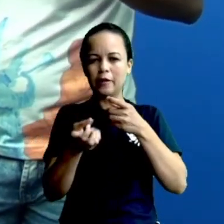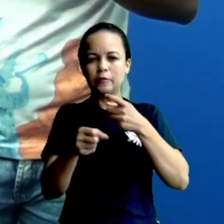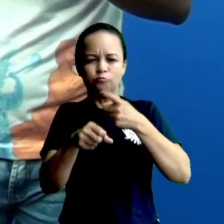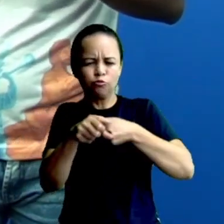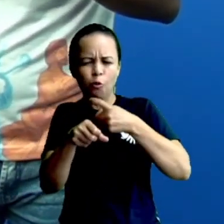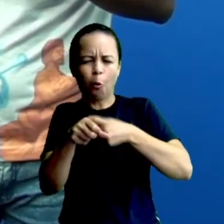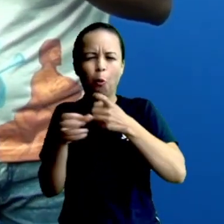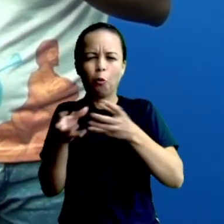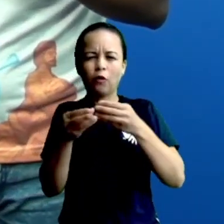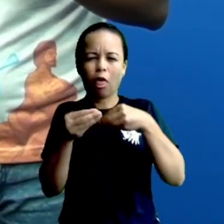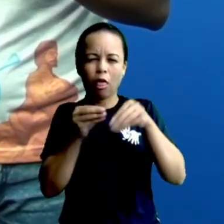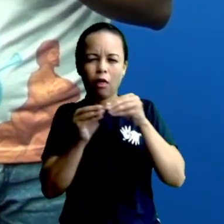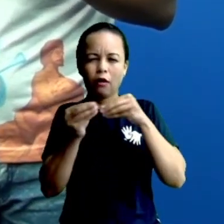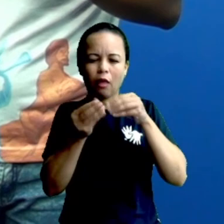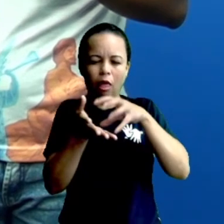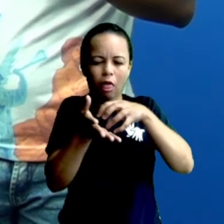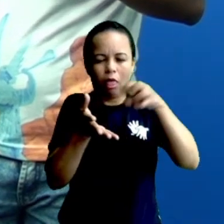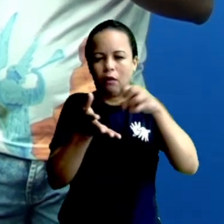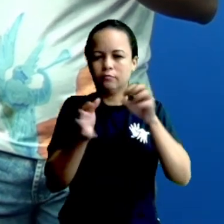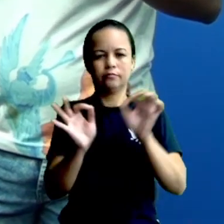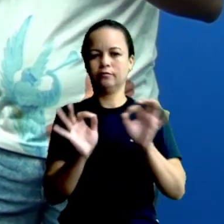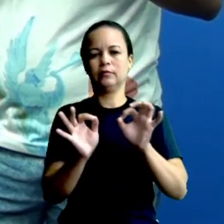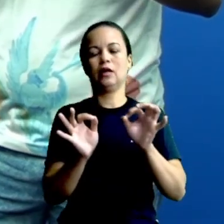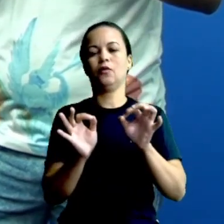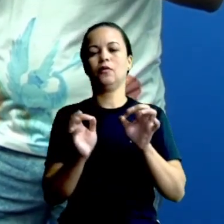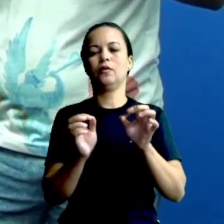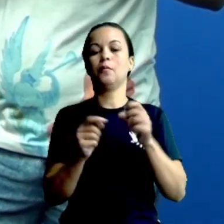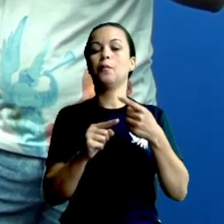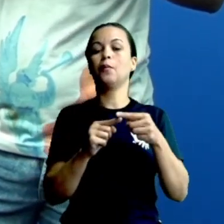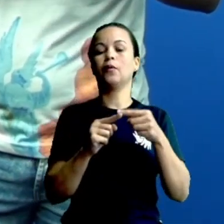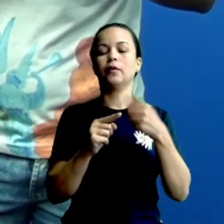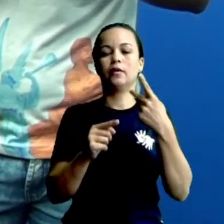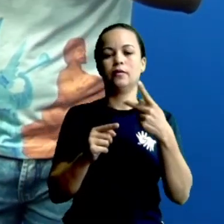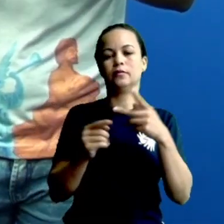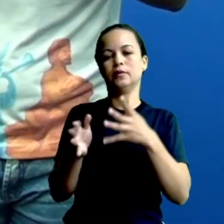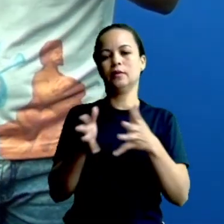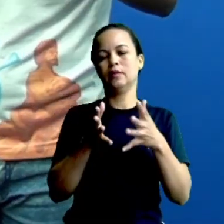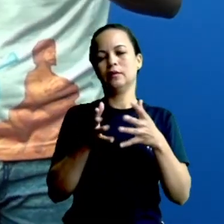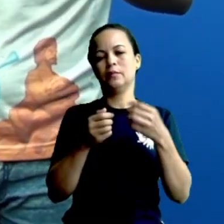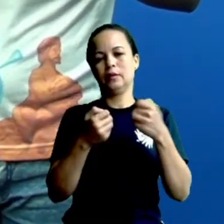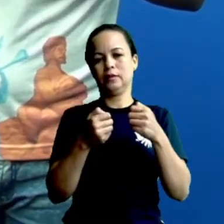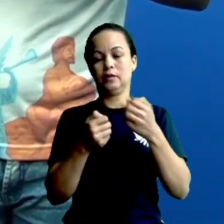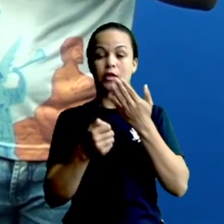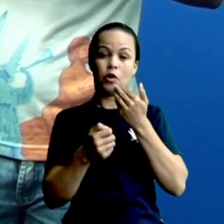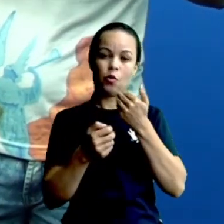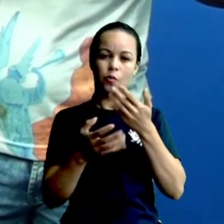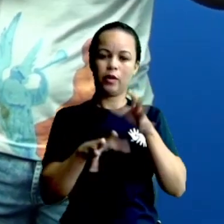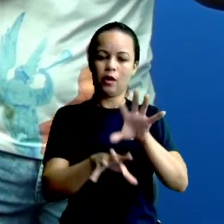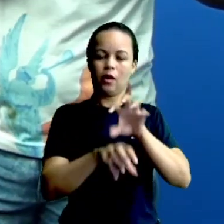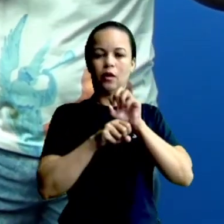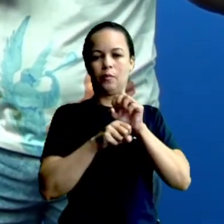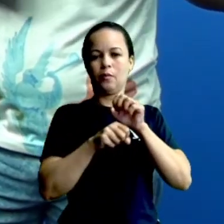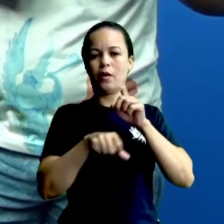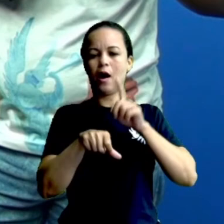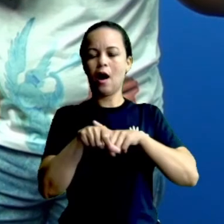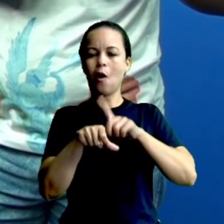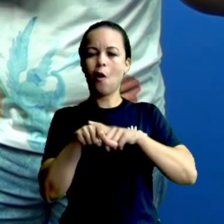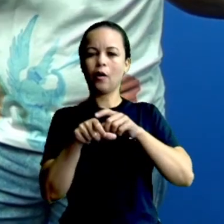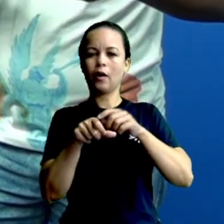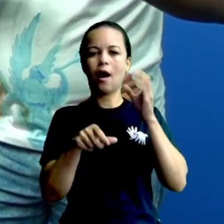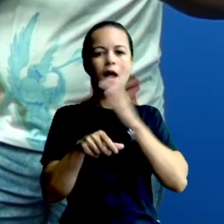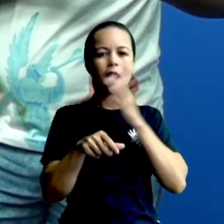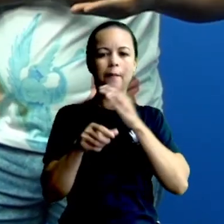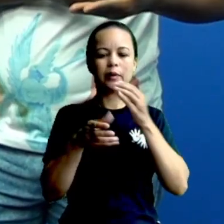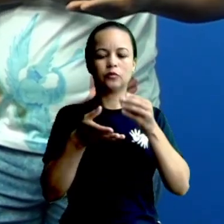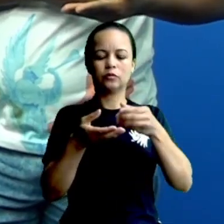está soltando facilmente da casca, porque esse alimento tem que ser consumido poucas horas depois de que